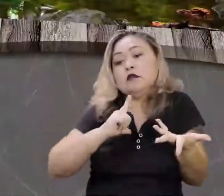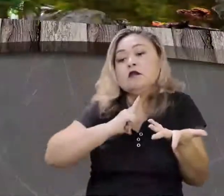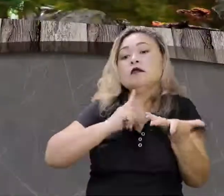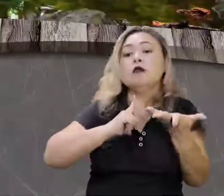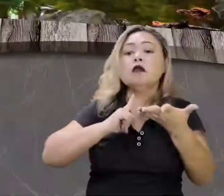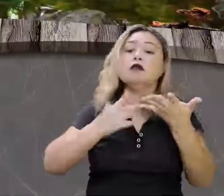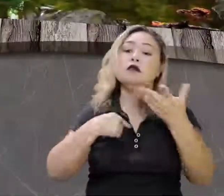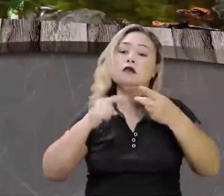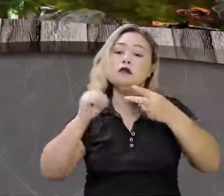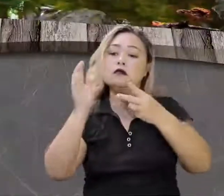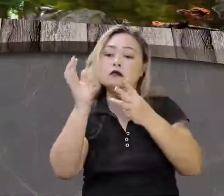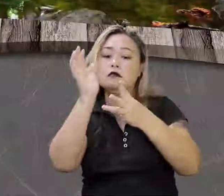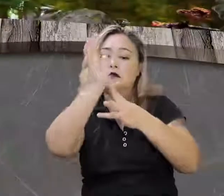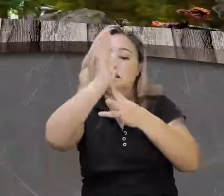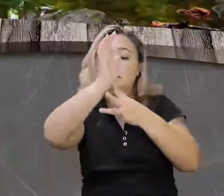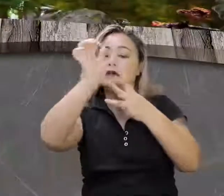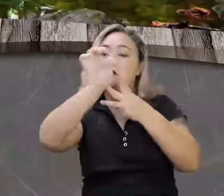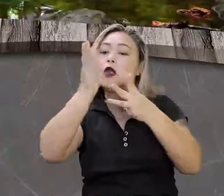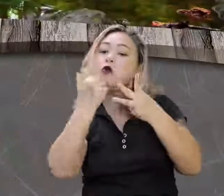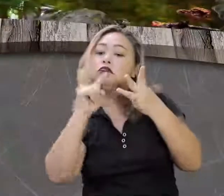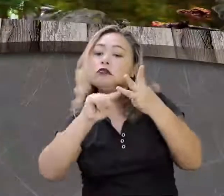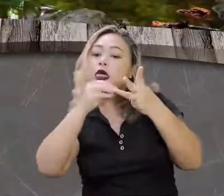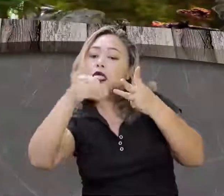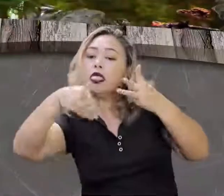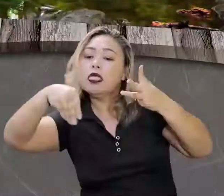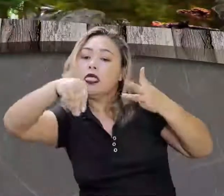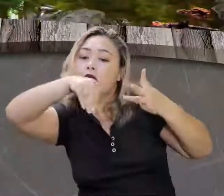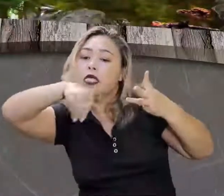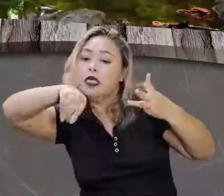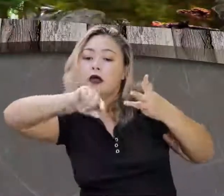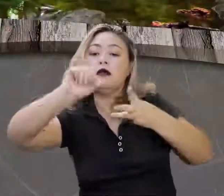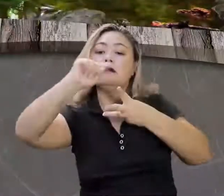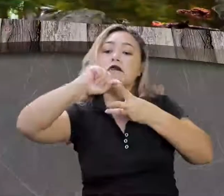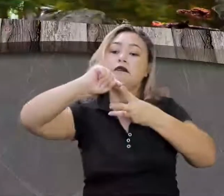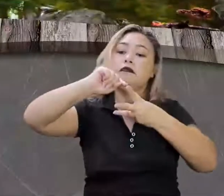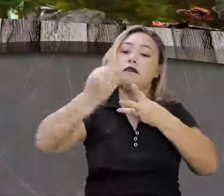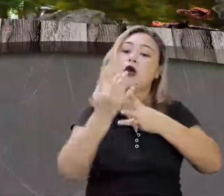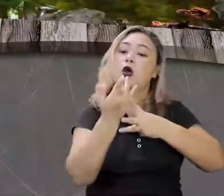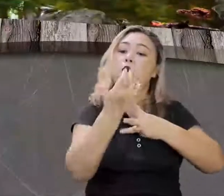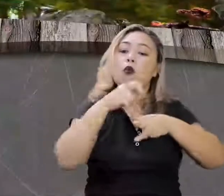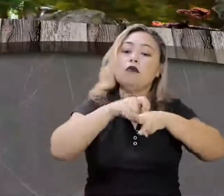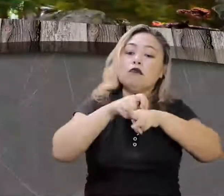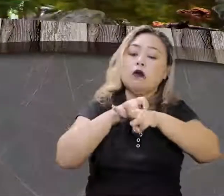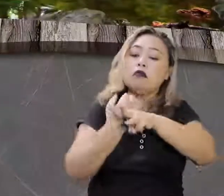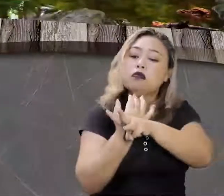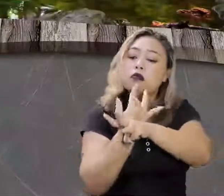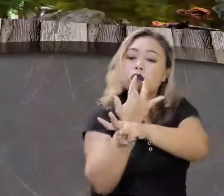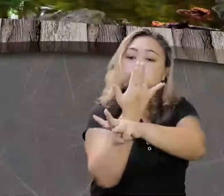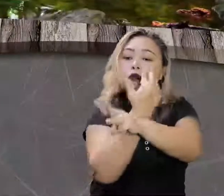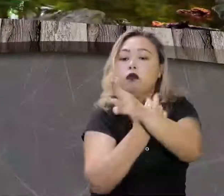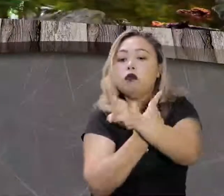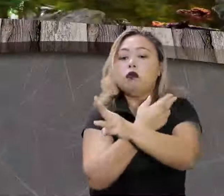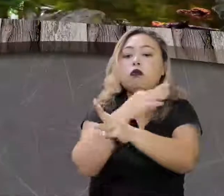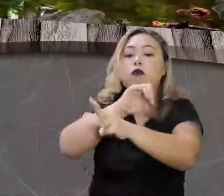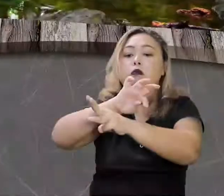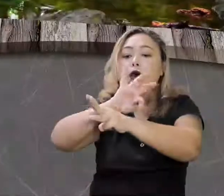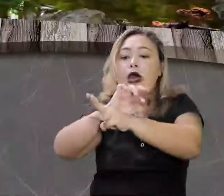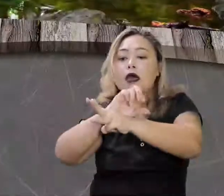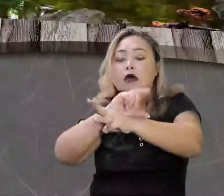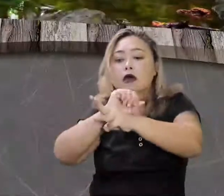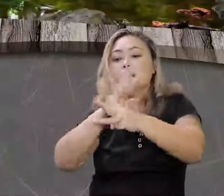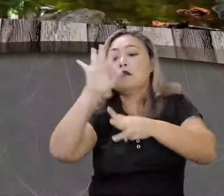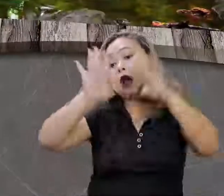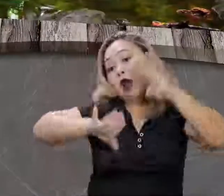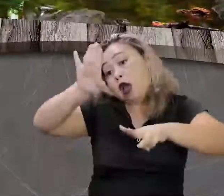Você vai ter produtor, consumidor e decompositor. Produtores, algas, plantas, cianobactérias,